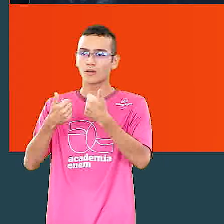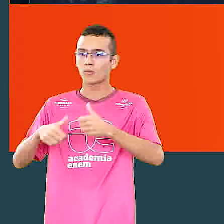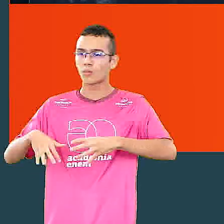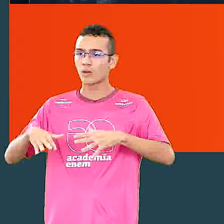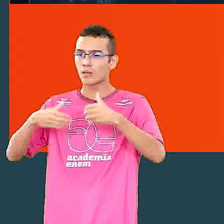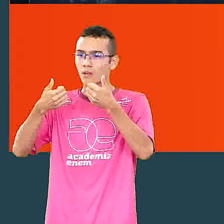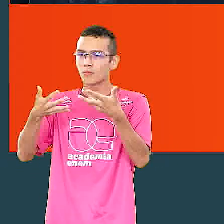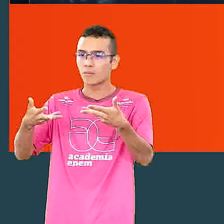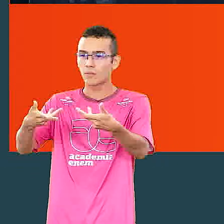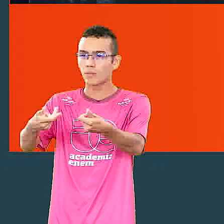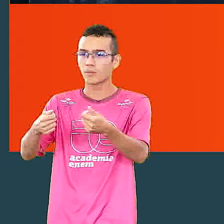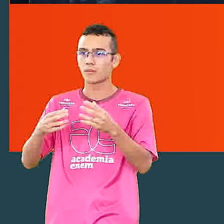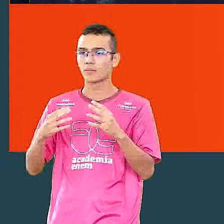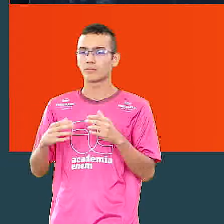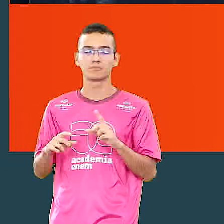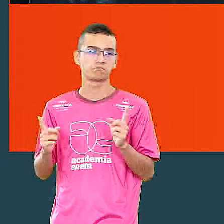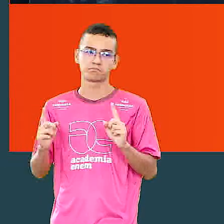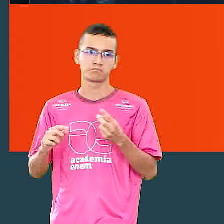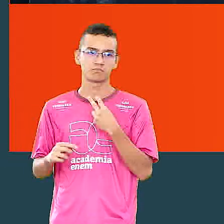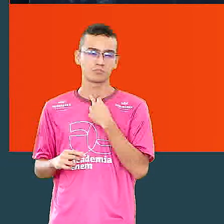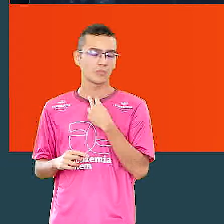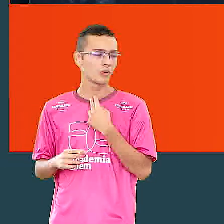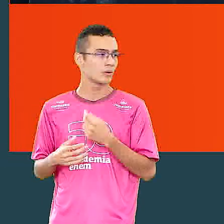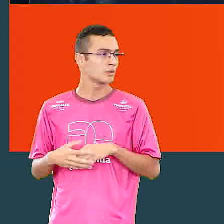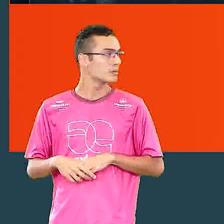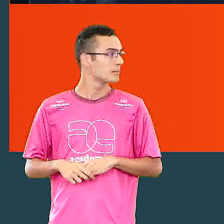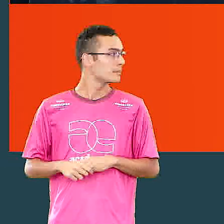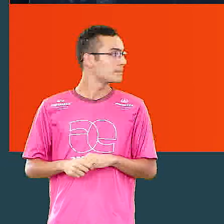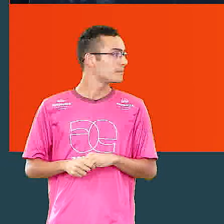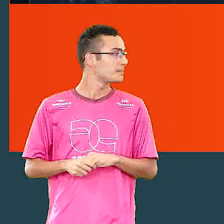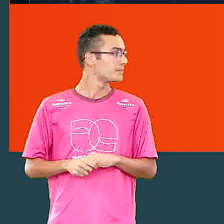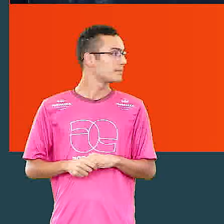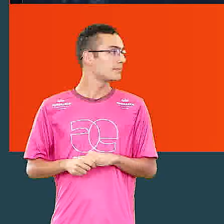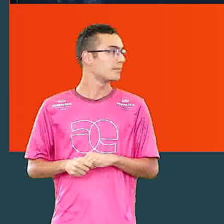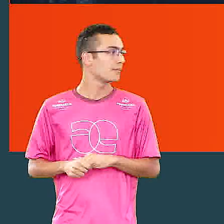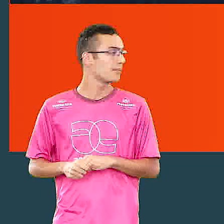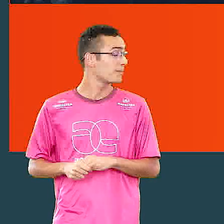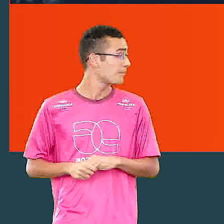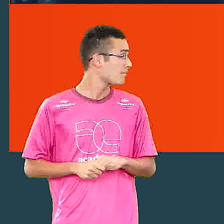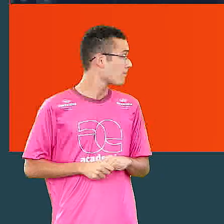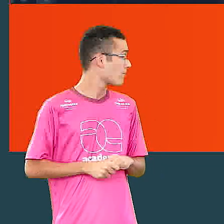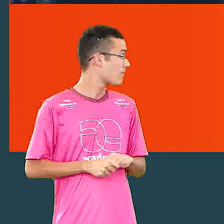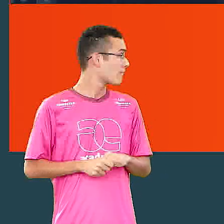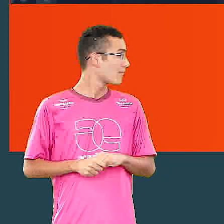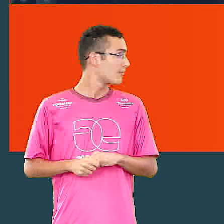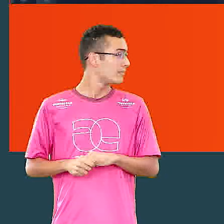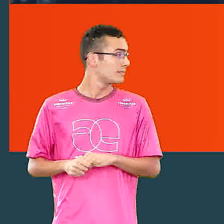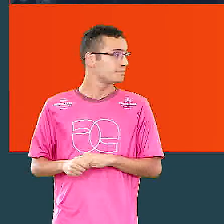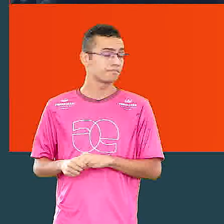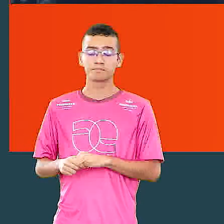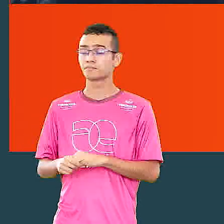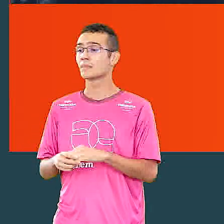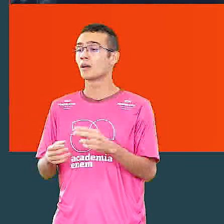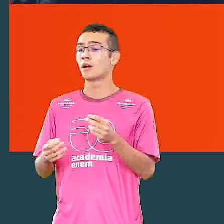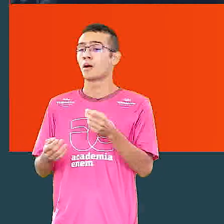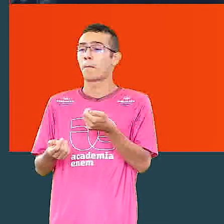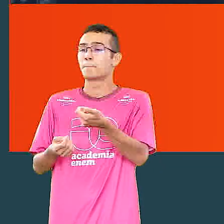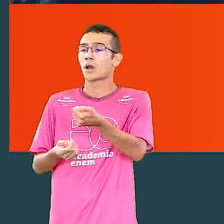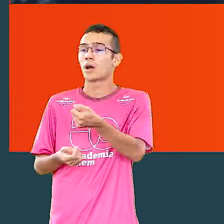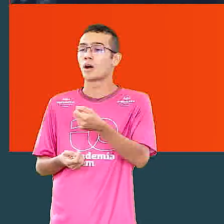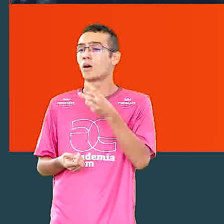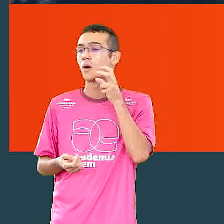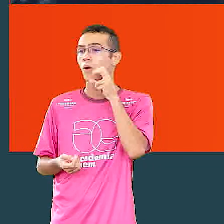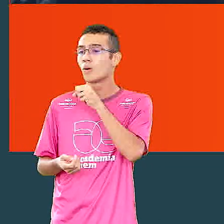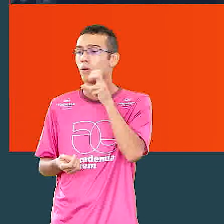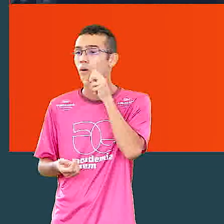ó. Então não é D. Baixa lucratividade dos empreendimentos capitalistas. Ei, mano, os caras ganham muito dinheiro em cima